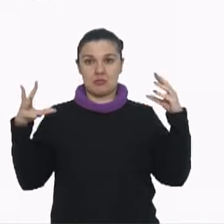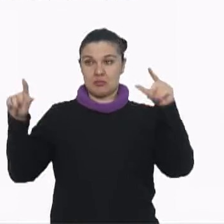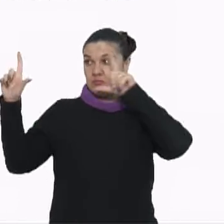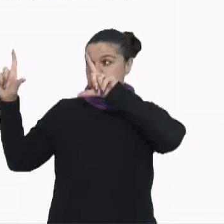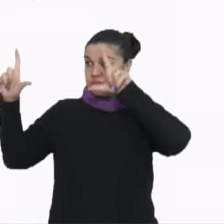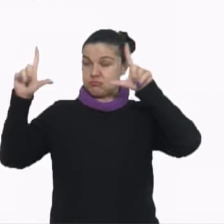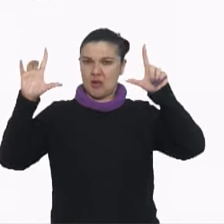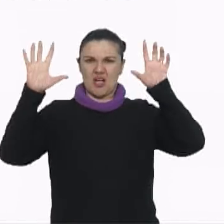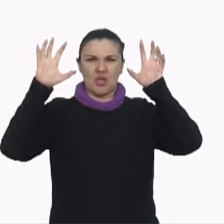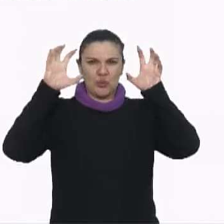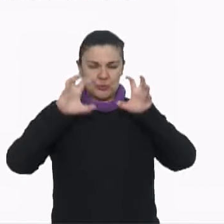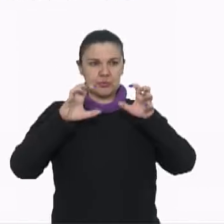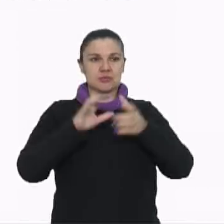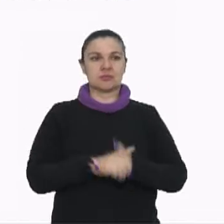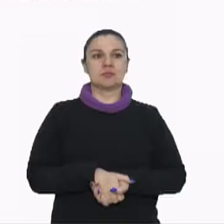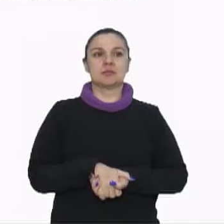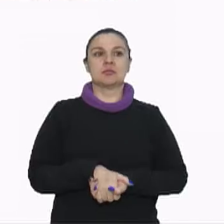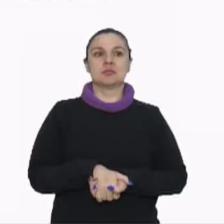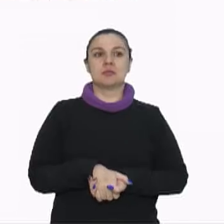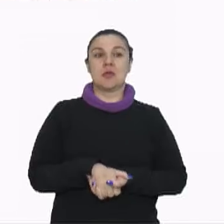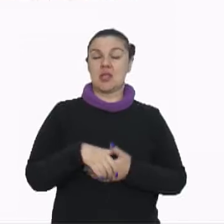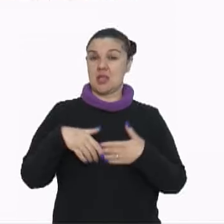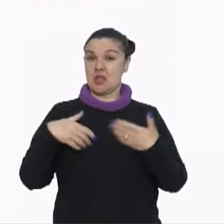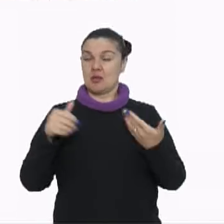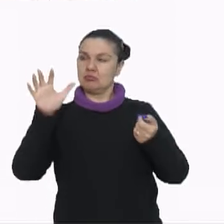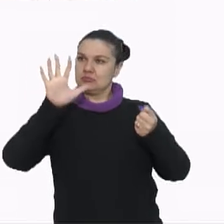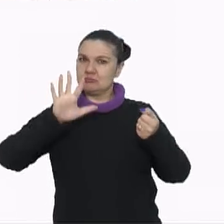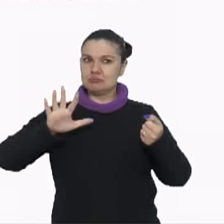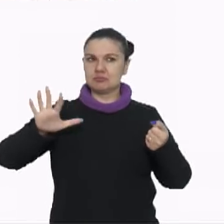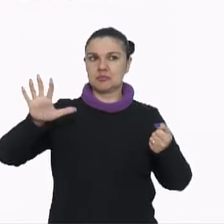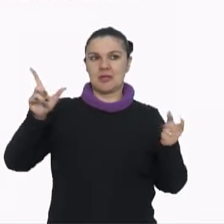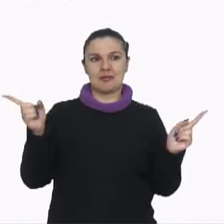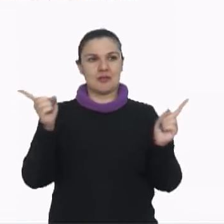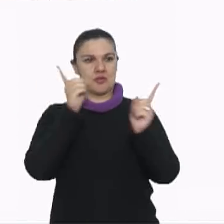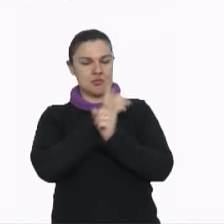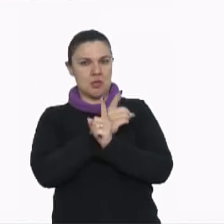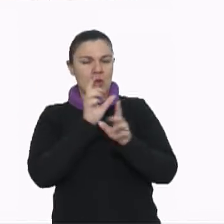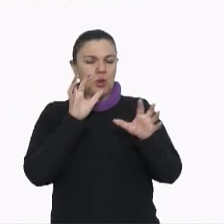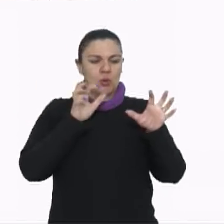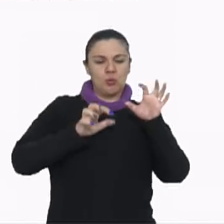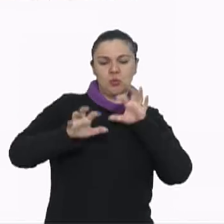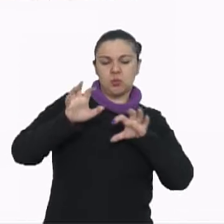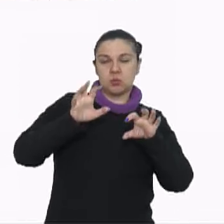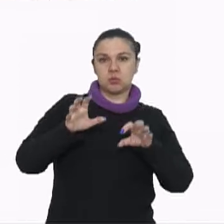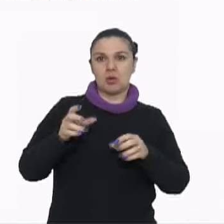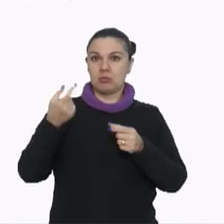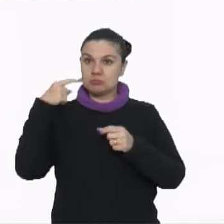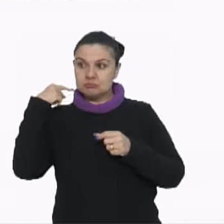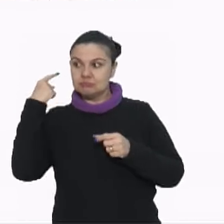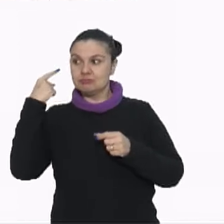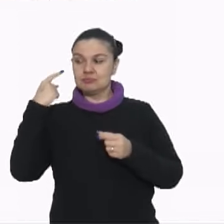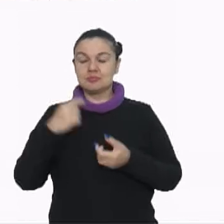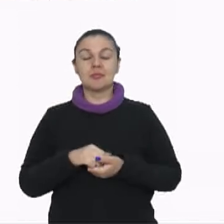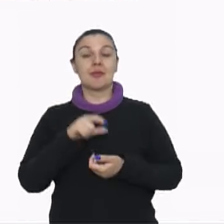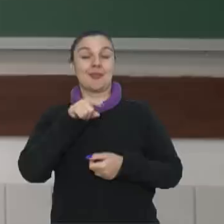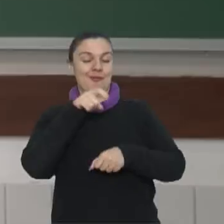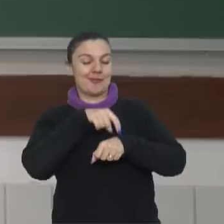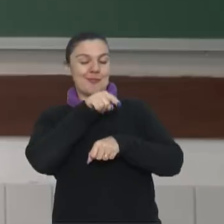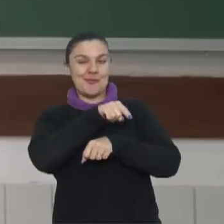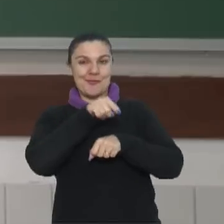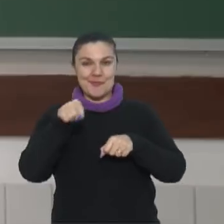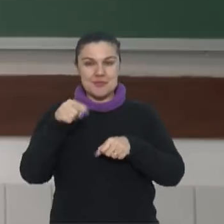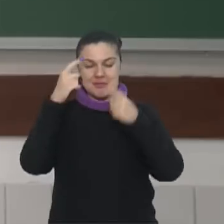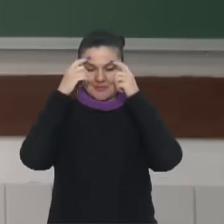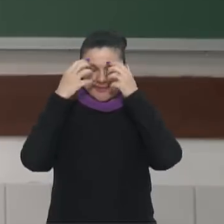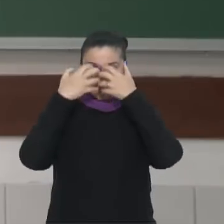quadros em tons escuros, cujas atmosferas transitam entre o sombrio e o surreal. Vou te dar um tempo para